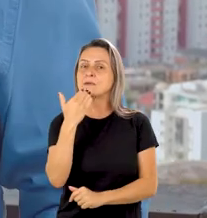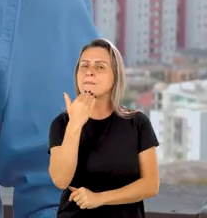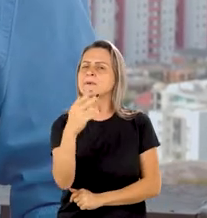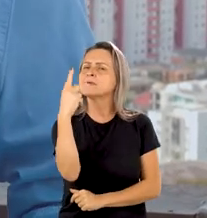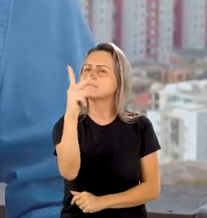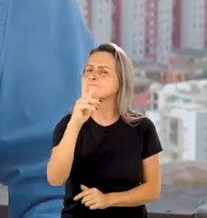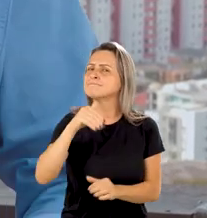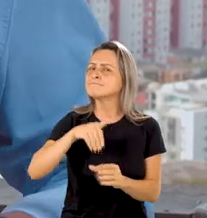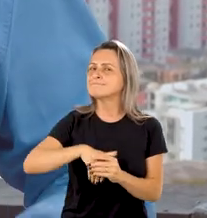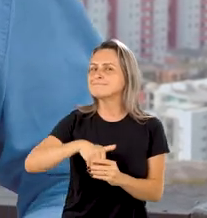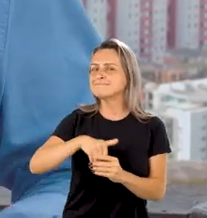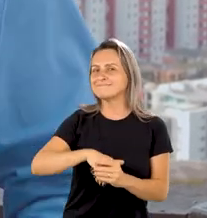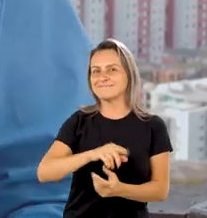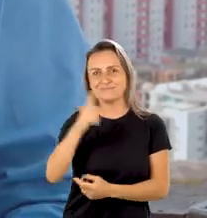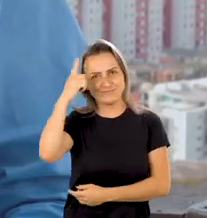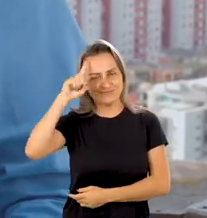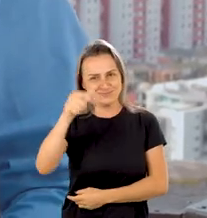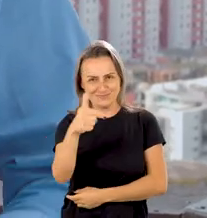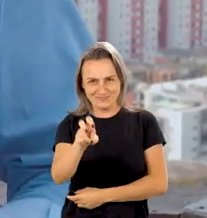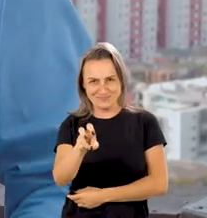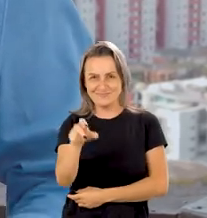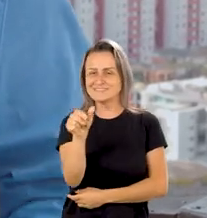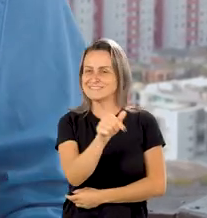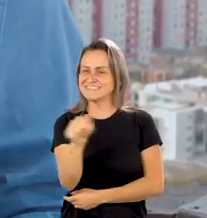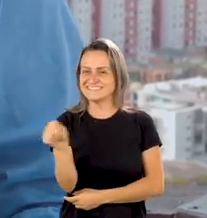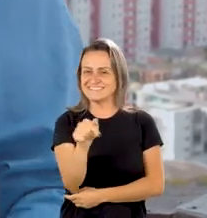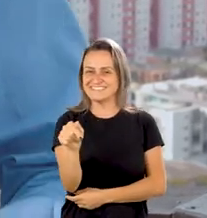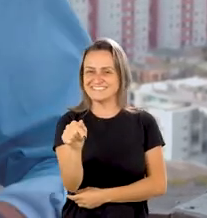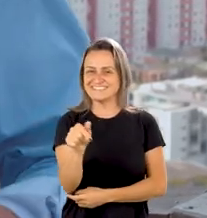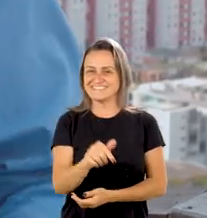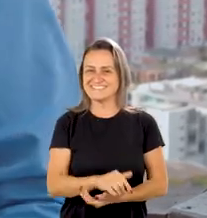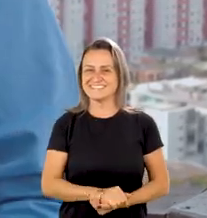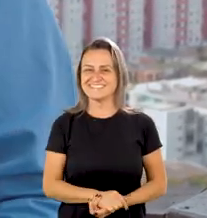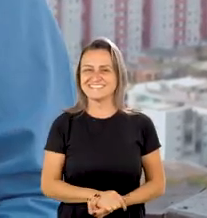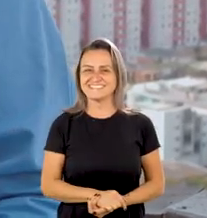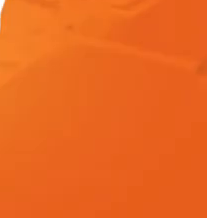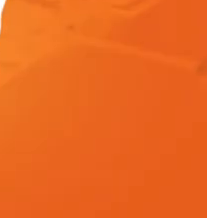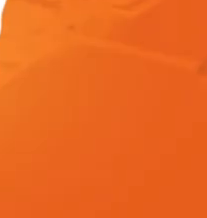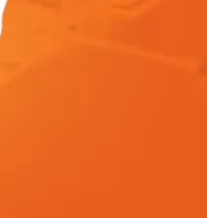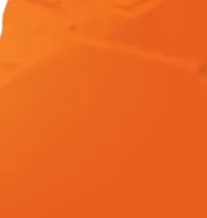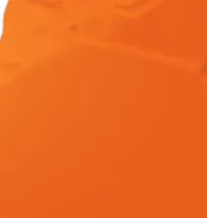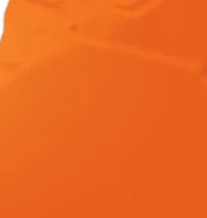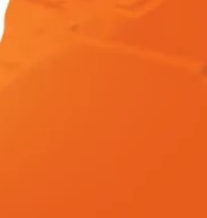de todos e pedir o seu voto. No dia 15 é 77.